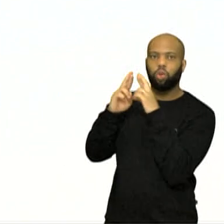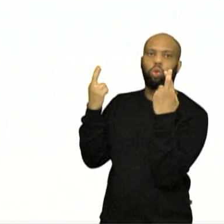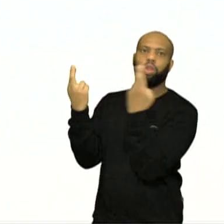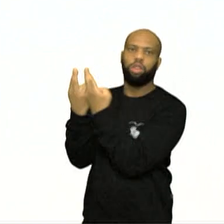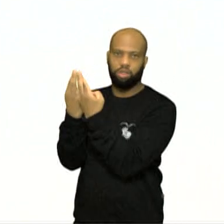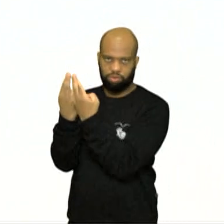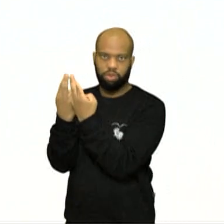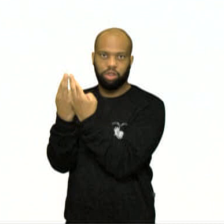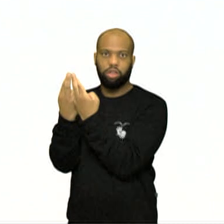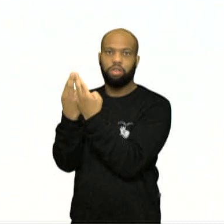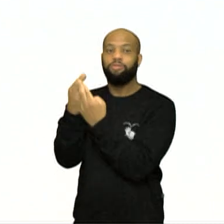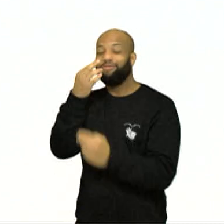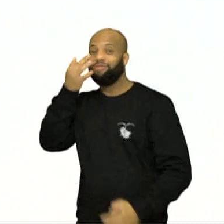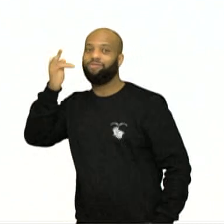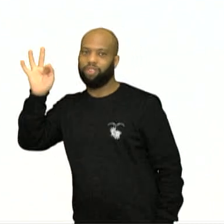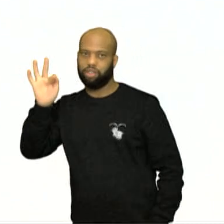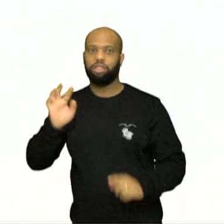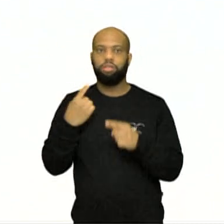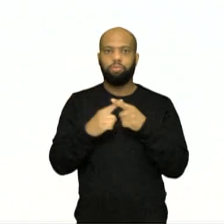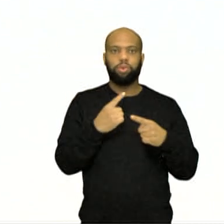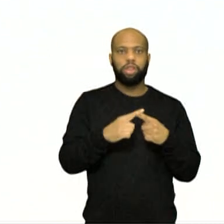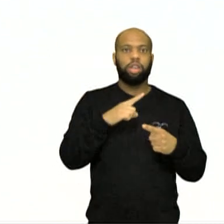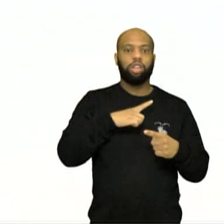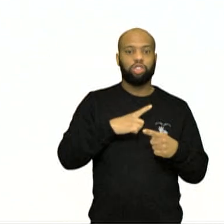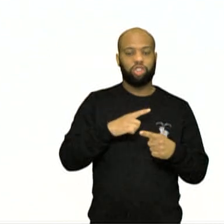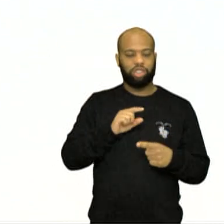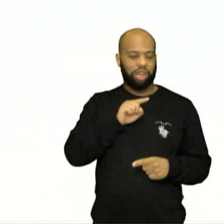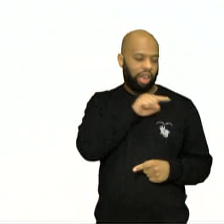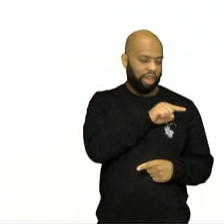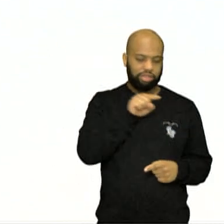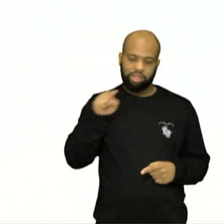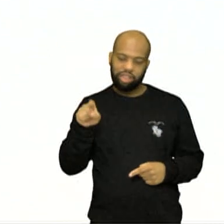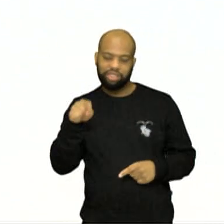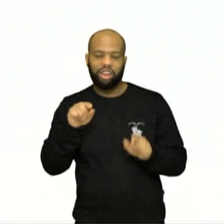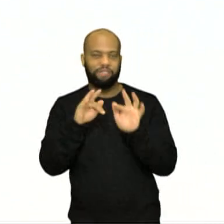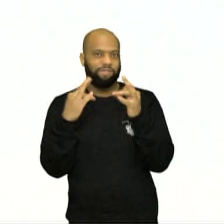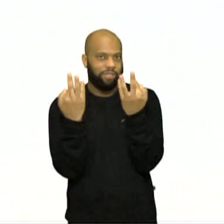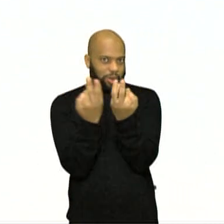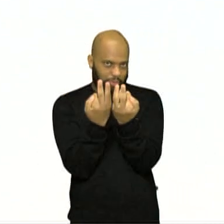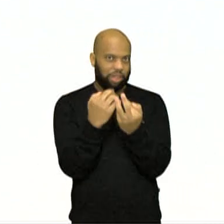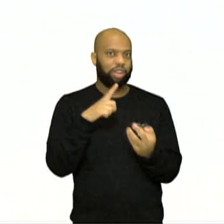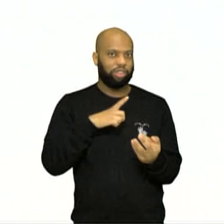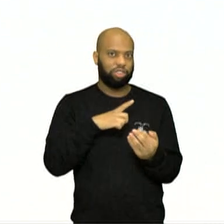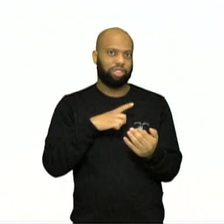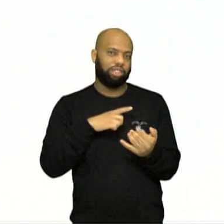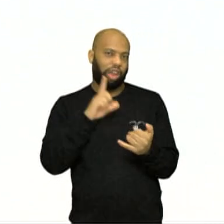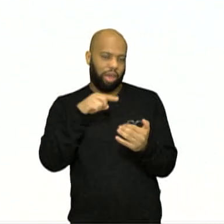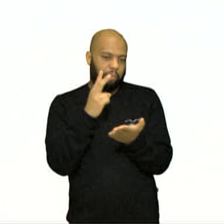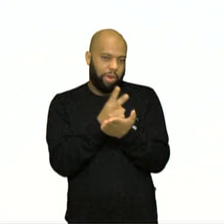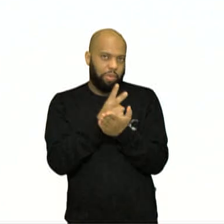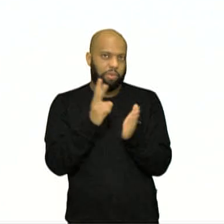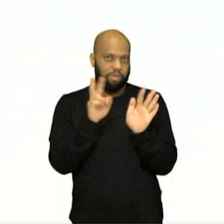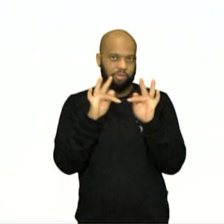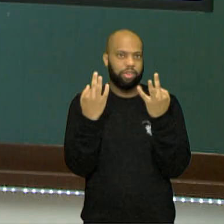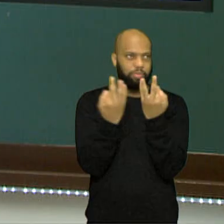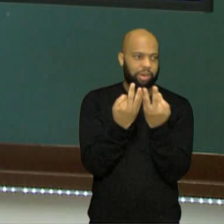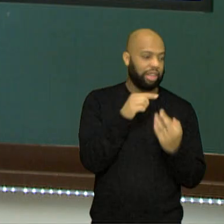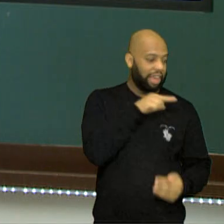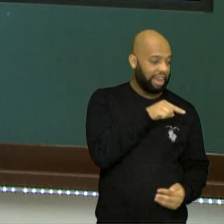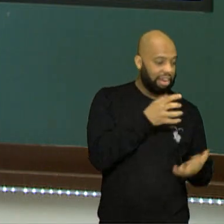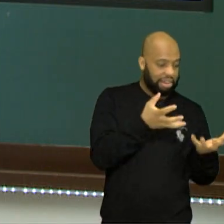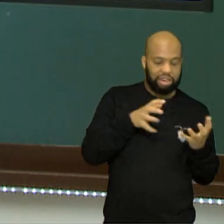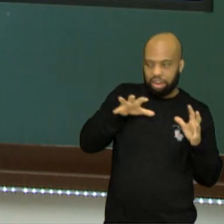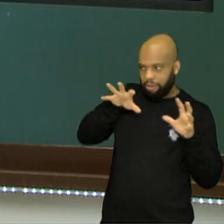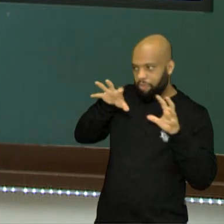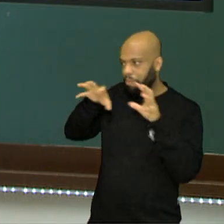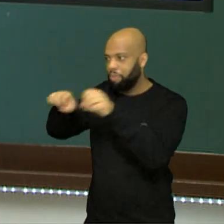o trono francês, já que a gente tinha parentescos do reino inglês com o rei da França, né, então ele vai